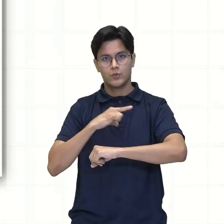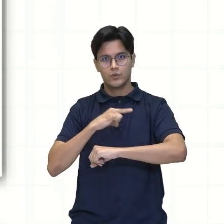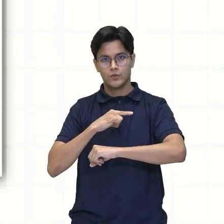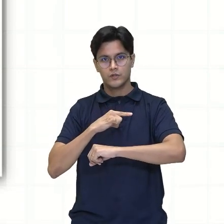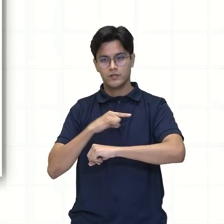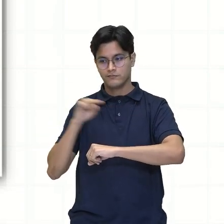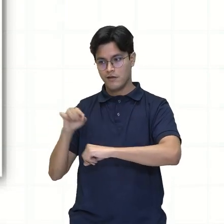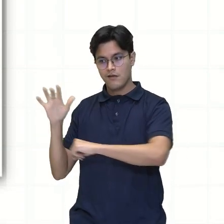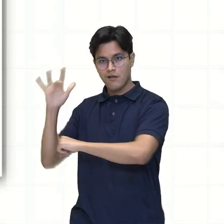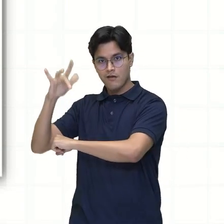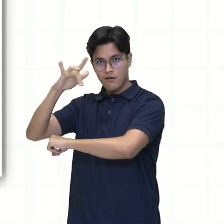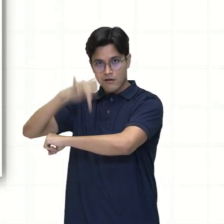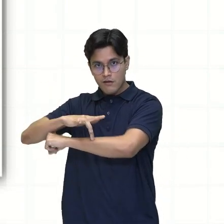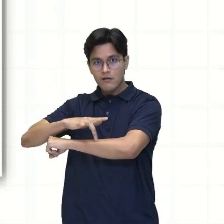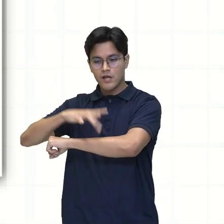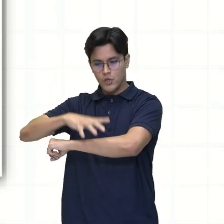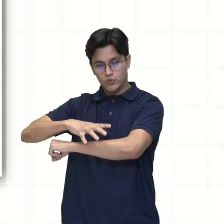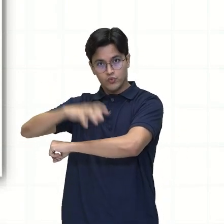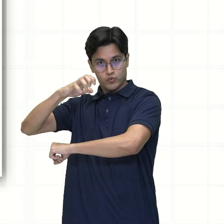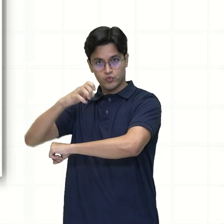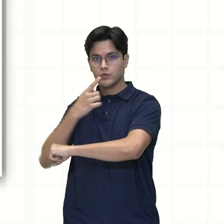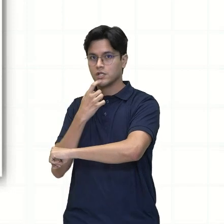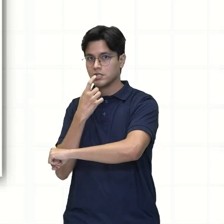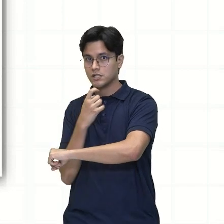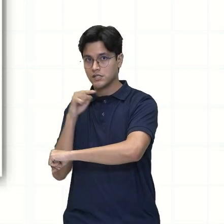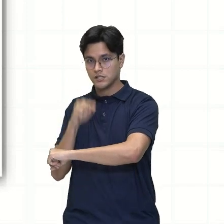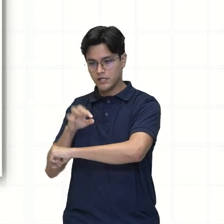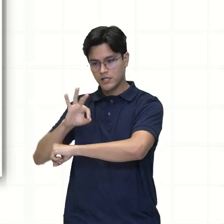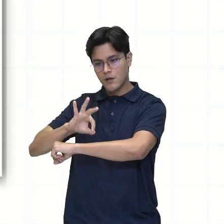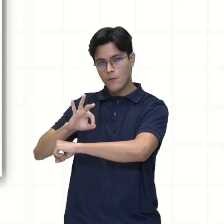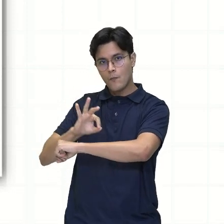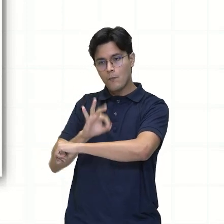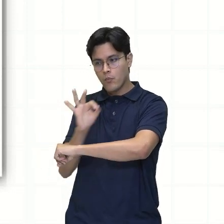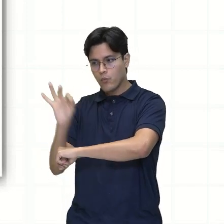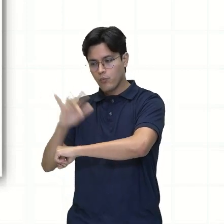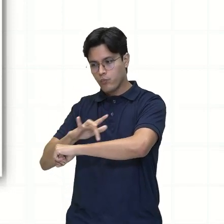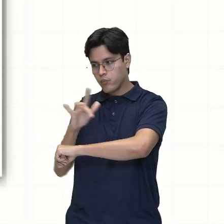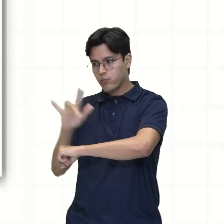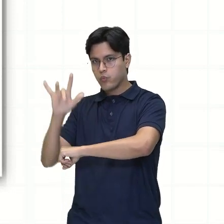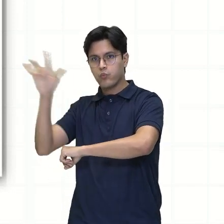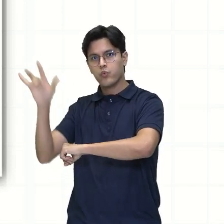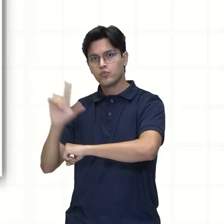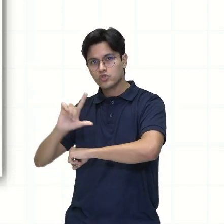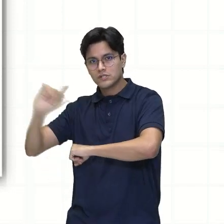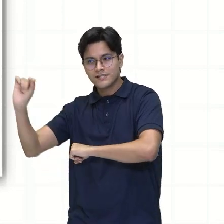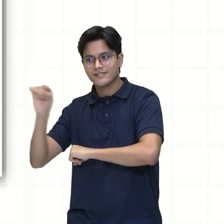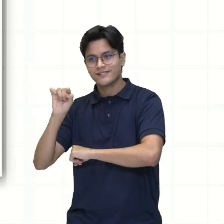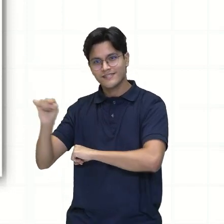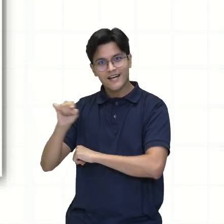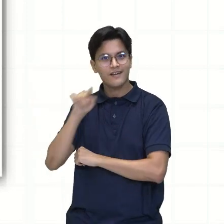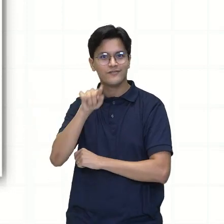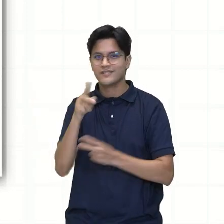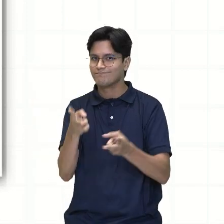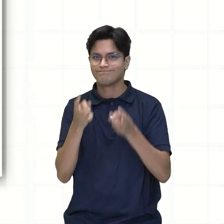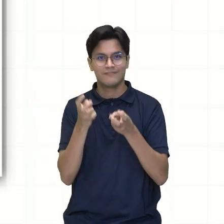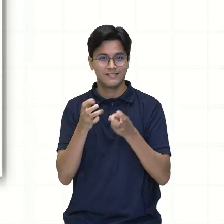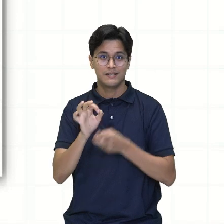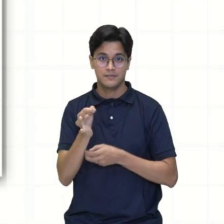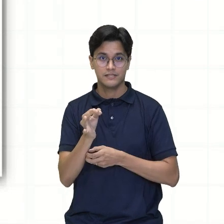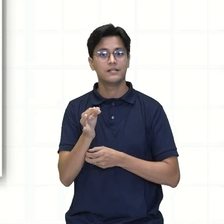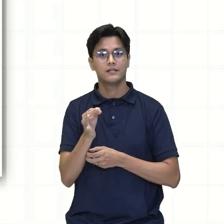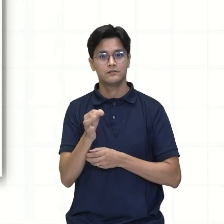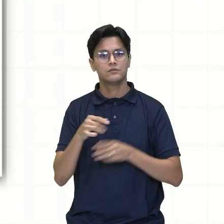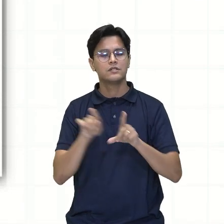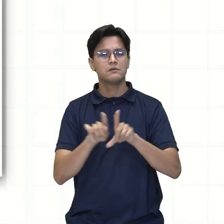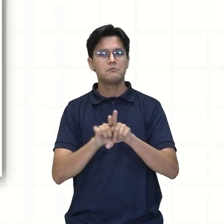vai embora sem deixar rastros, você nem percebe que foi picado por ele. No caso da cor, como a gente já